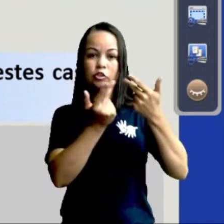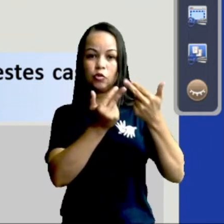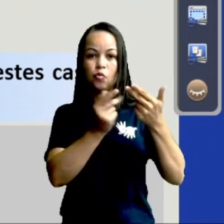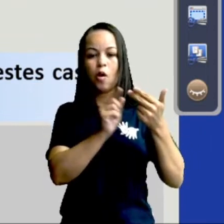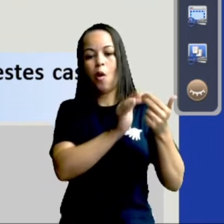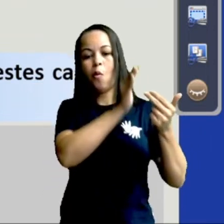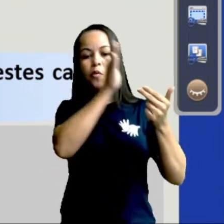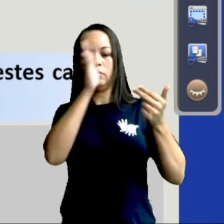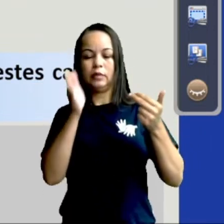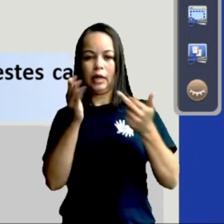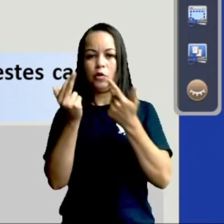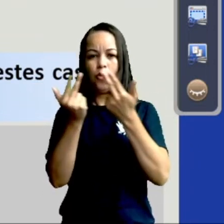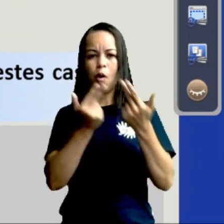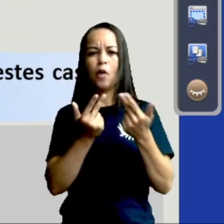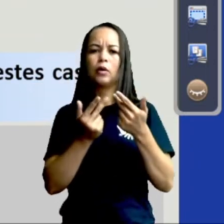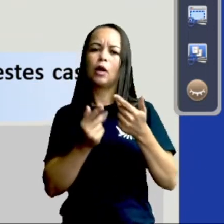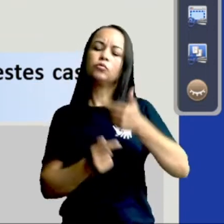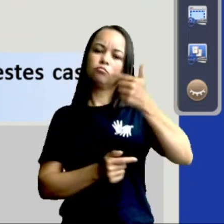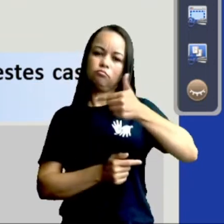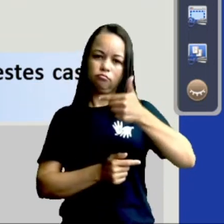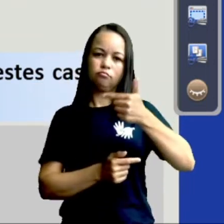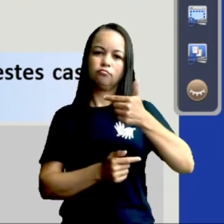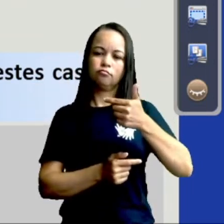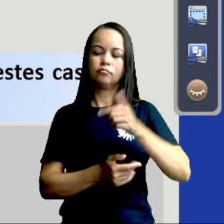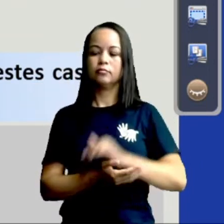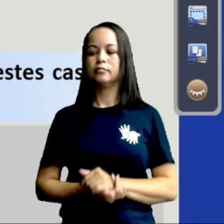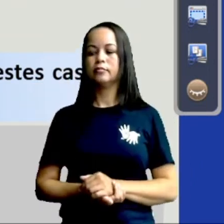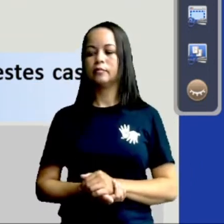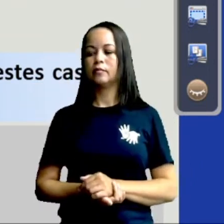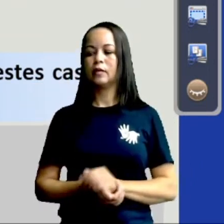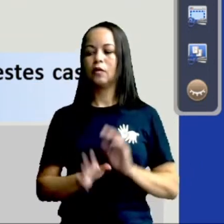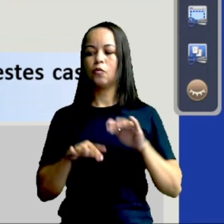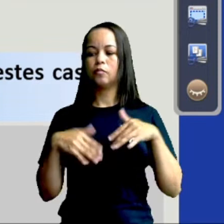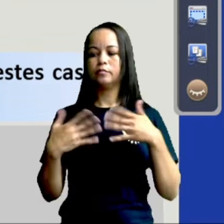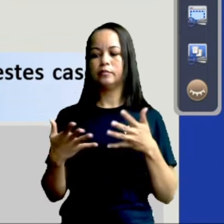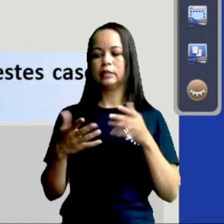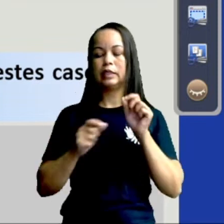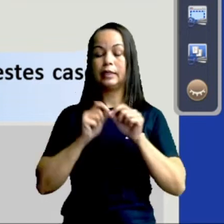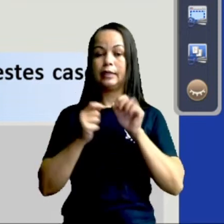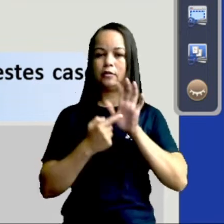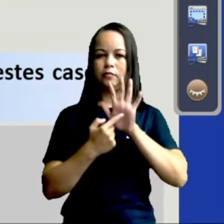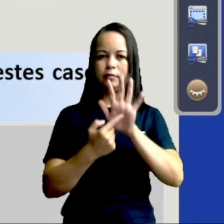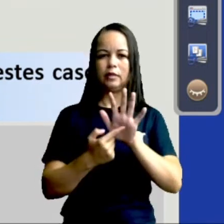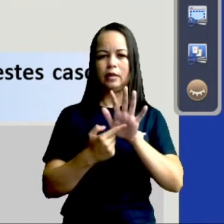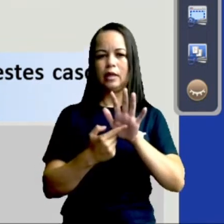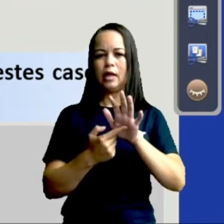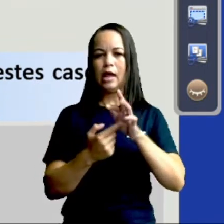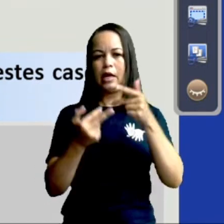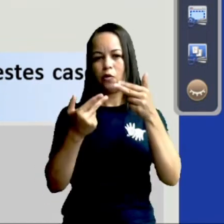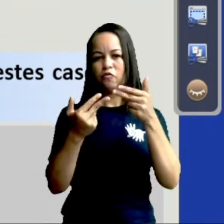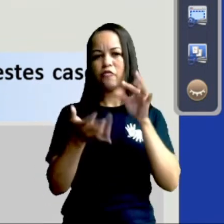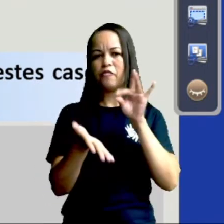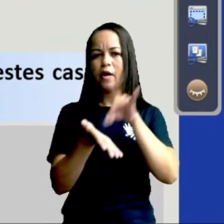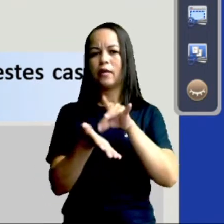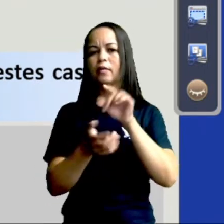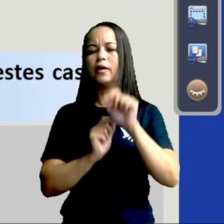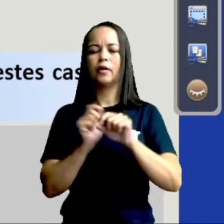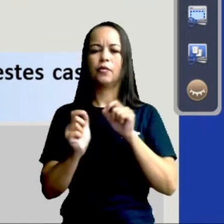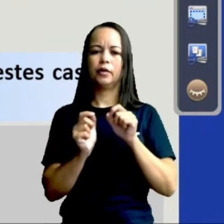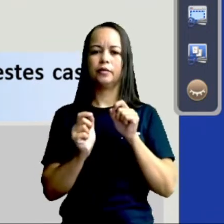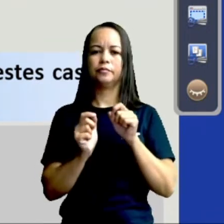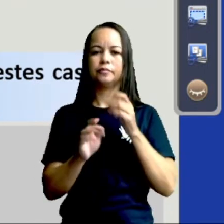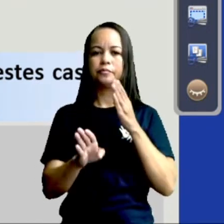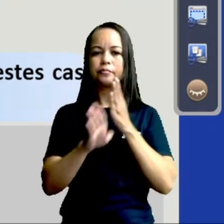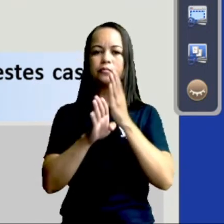ao que está escrito do outro lado, que é o segundo membro. Para qual valor de x essa igualdade é verdadeira? Descobrir esse valor